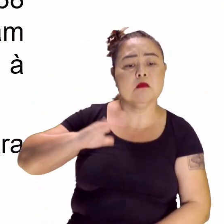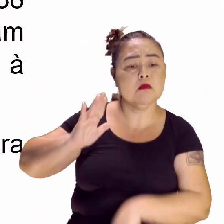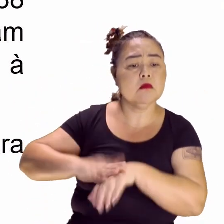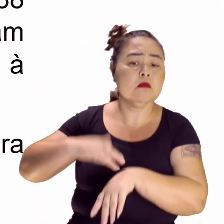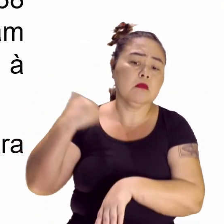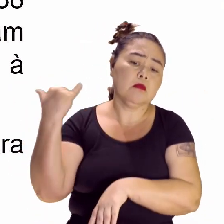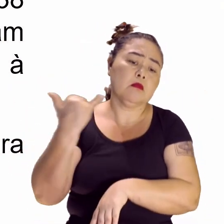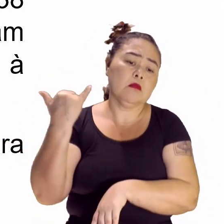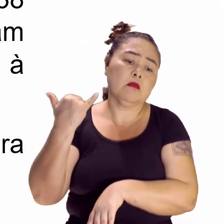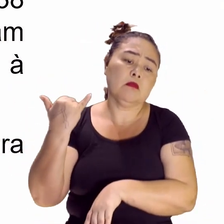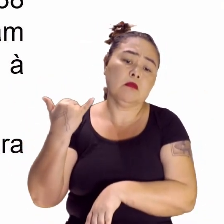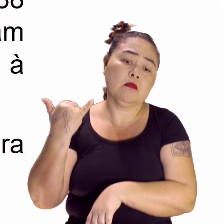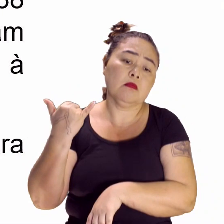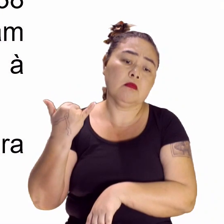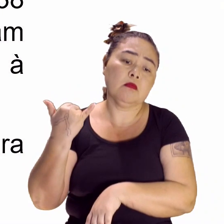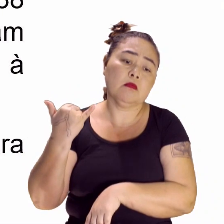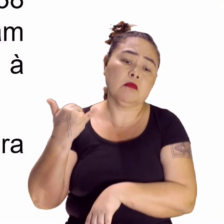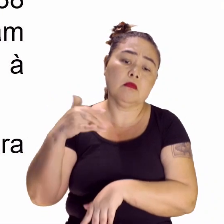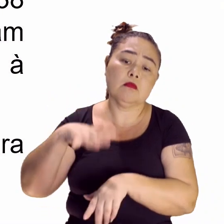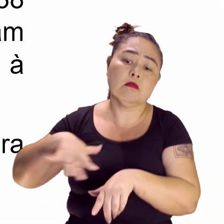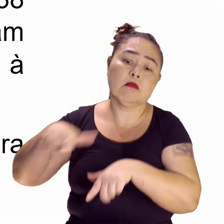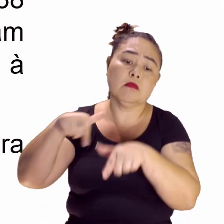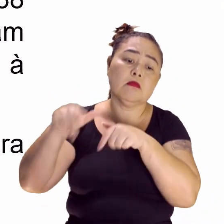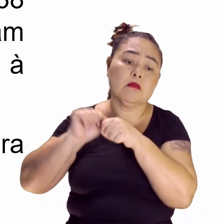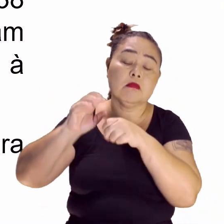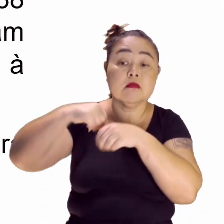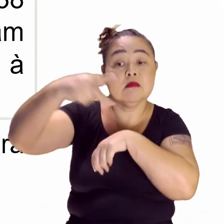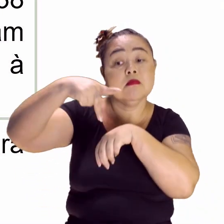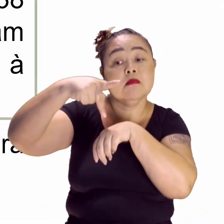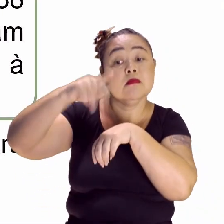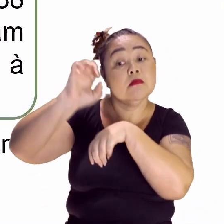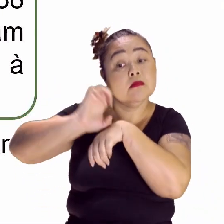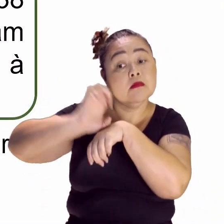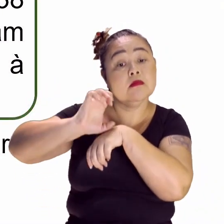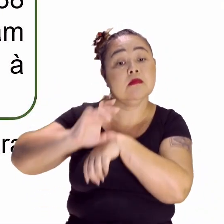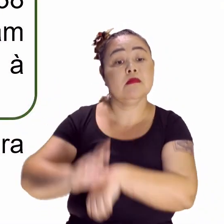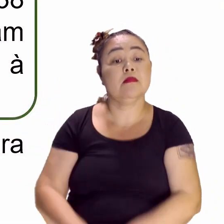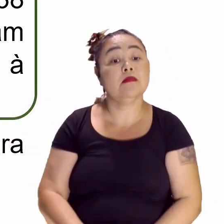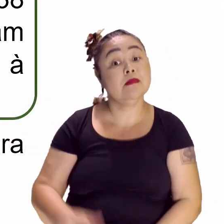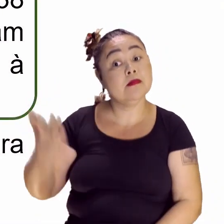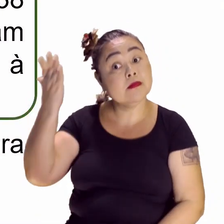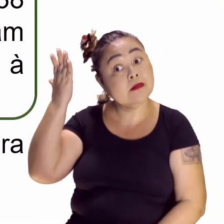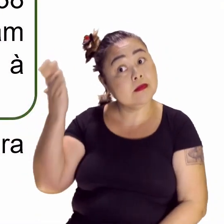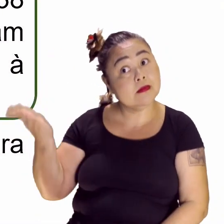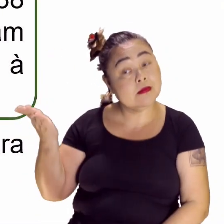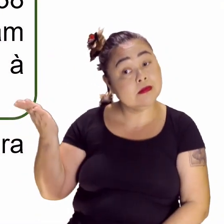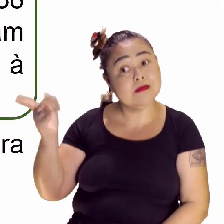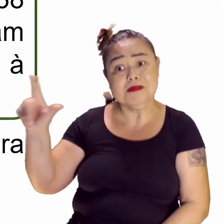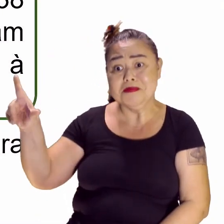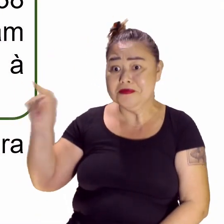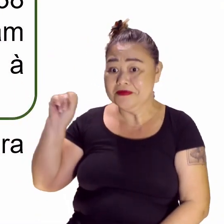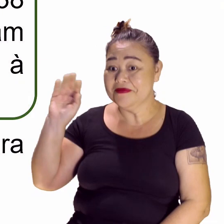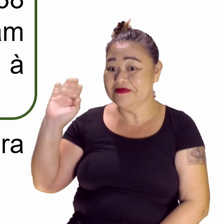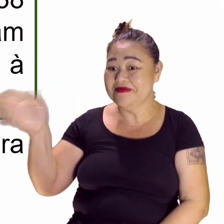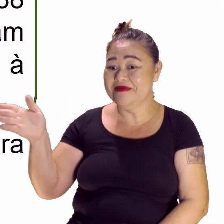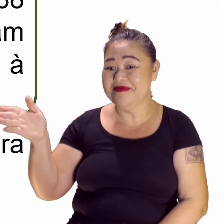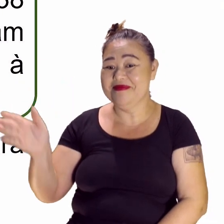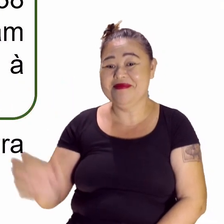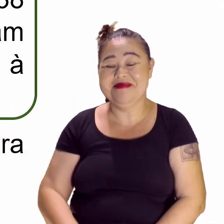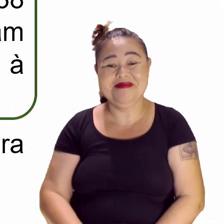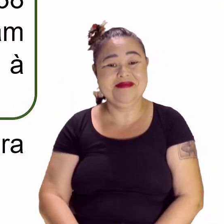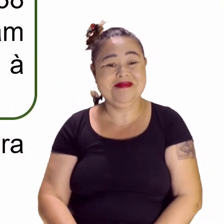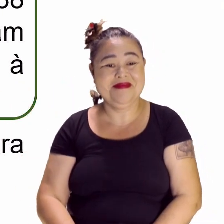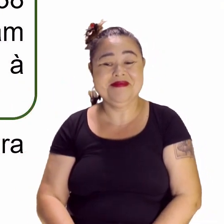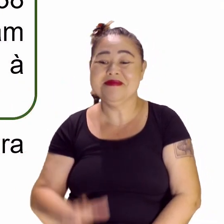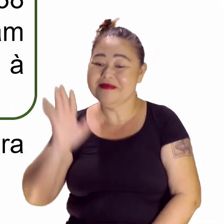mais importante atividade de exportação do Estado. Olha aí, Rogério, até marcamos Já aí. marcamos, né? Então,